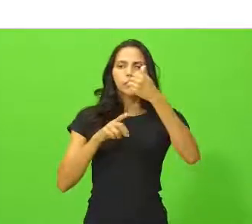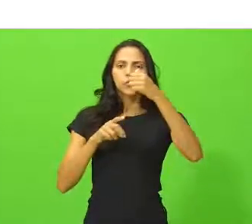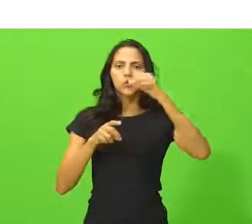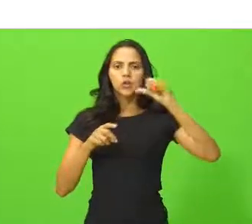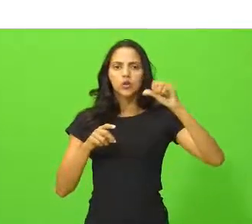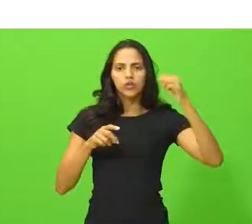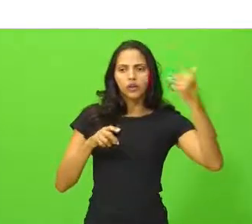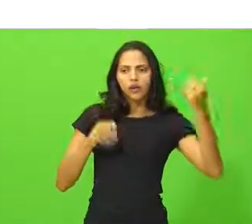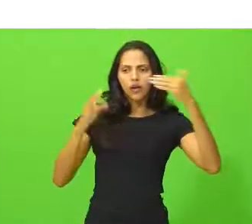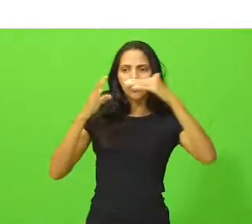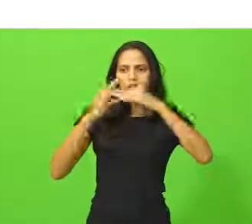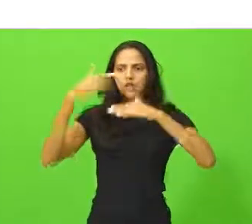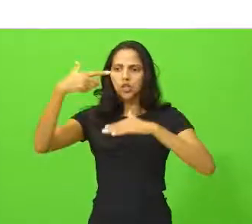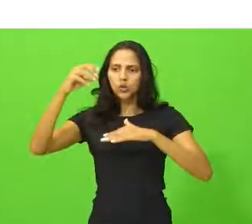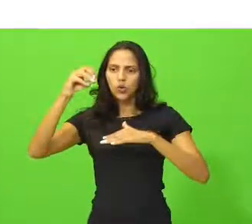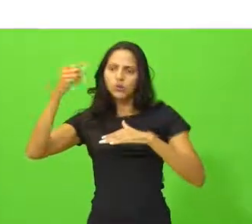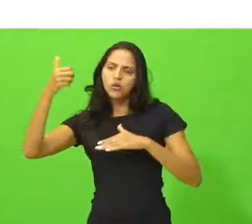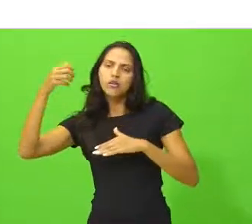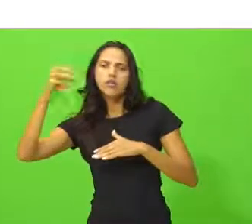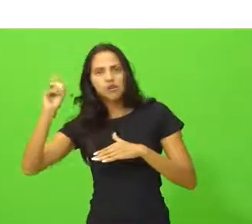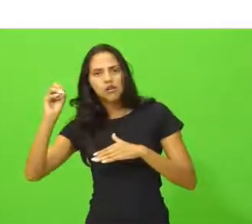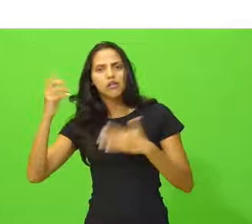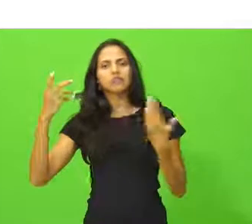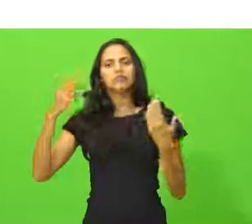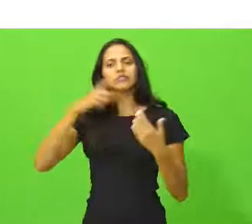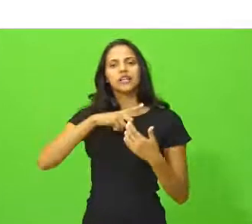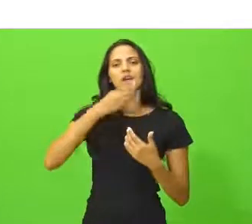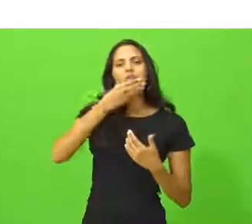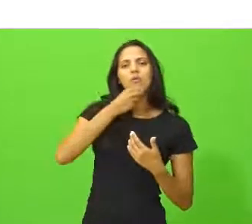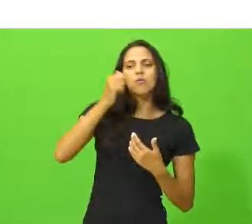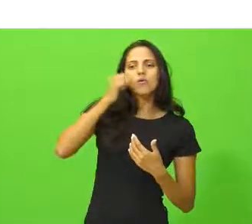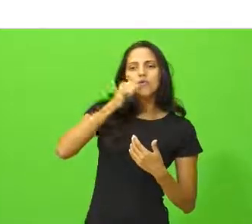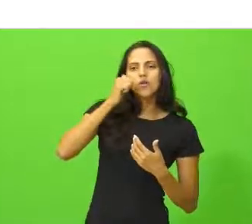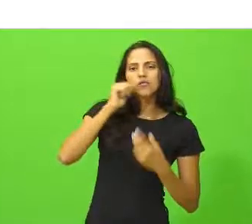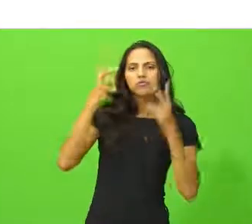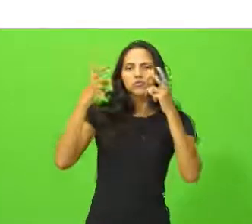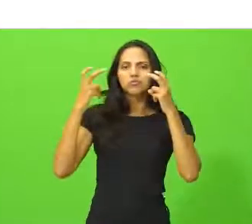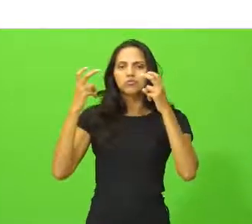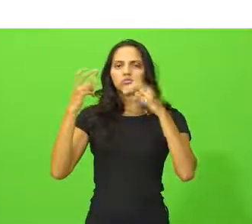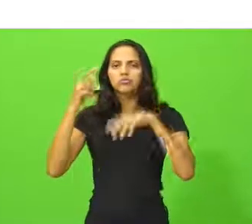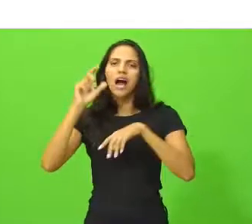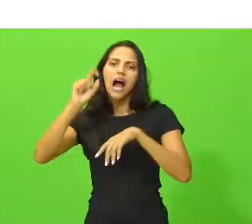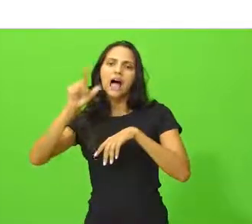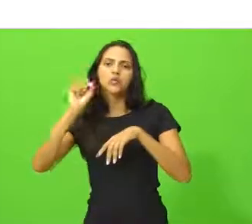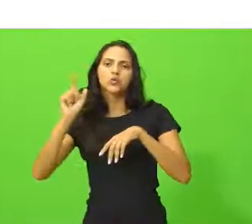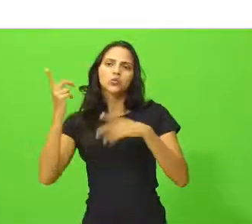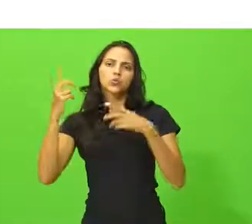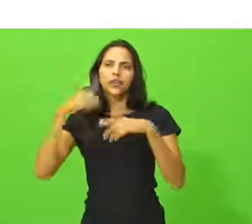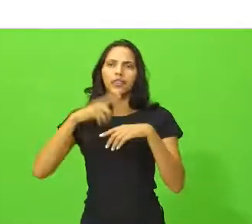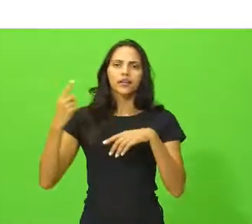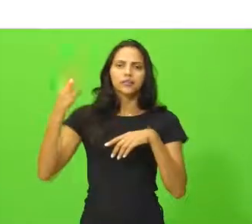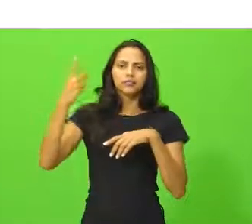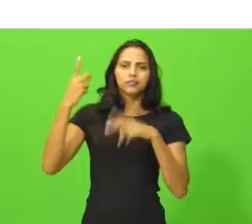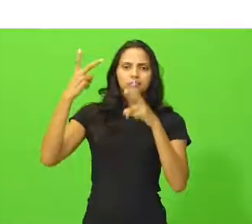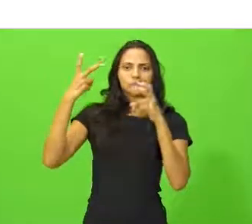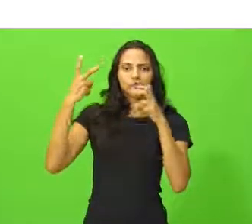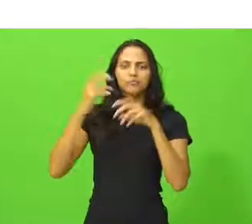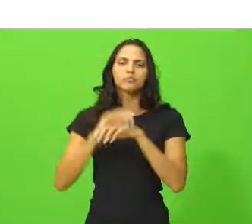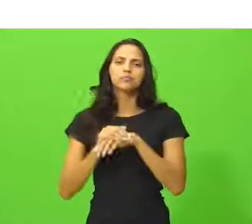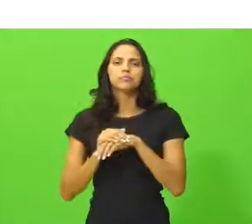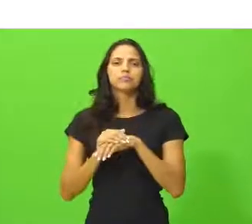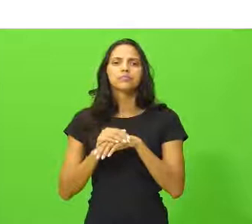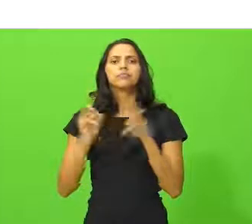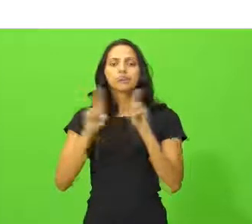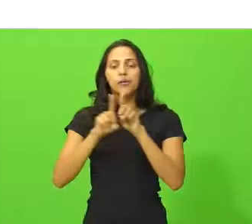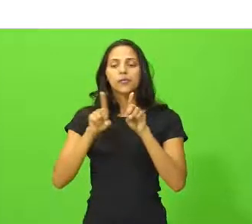pirâmide de gênero, tá? Homens e mulheres. Vocês estão vendo aí o traçado em azul, que indica, de uma certa